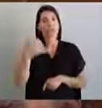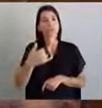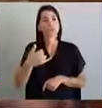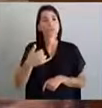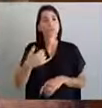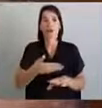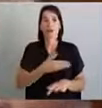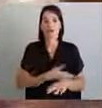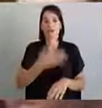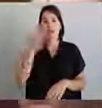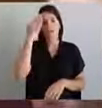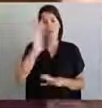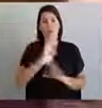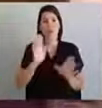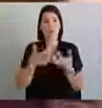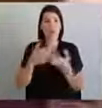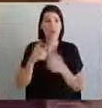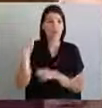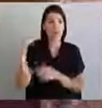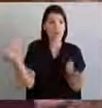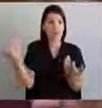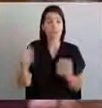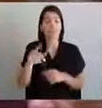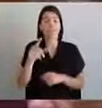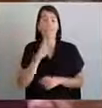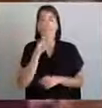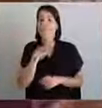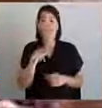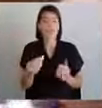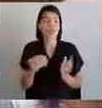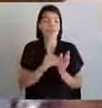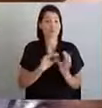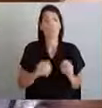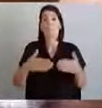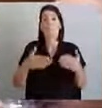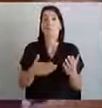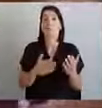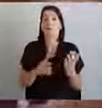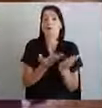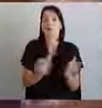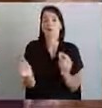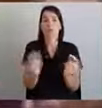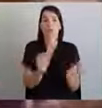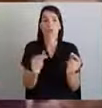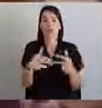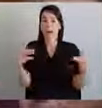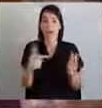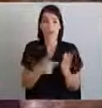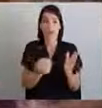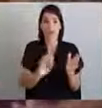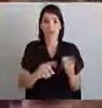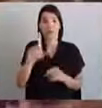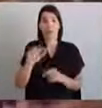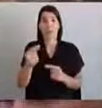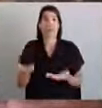começo do conflito atual na Ucrânia, tanto que essa justificação nem constava da proposta de deliberação original que foi à Câmara, tal como a da inflação não constava, já